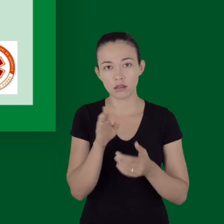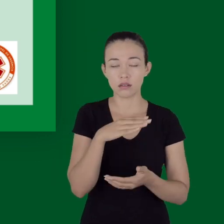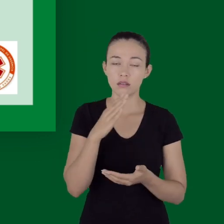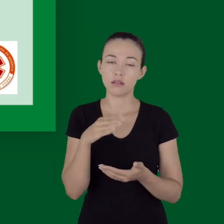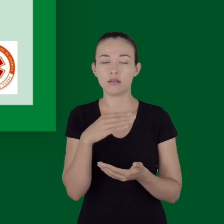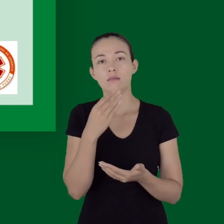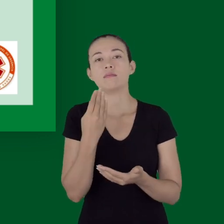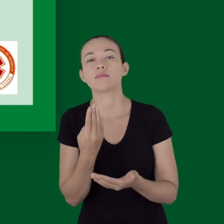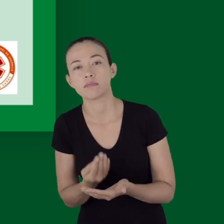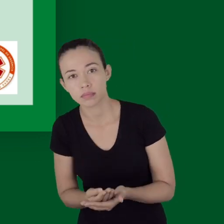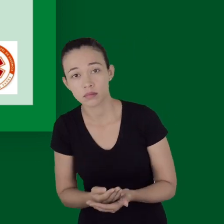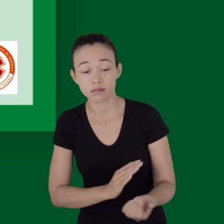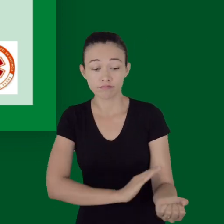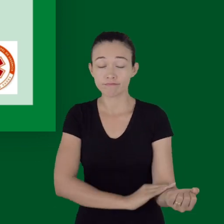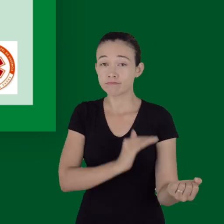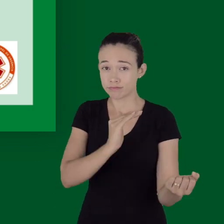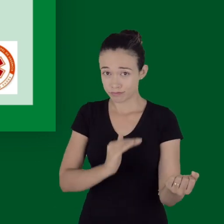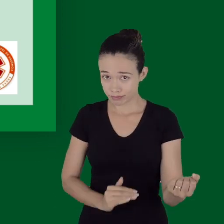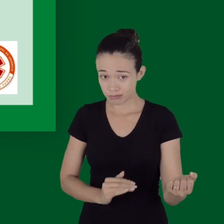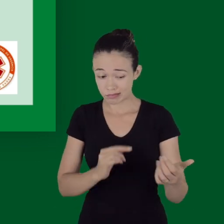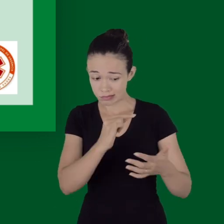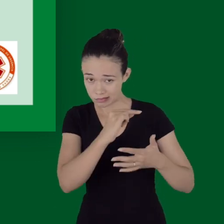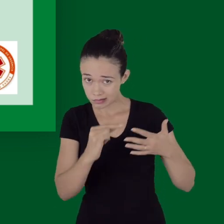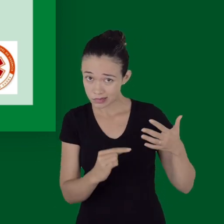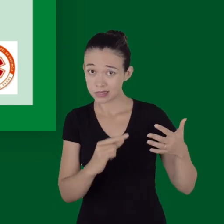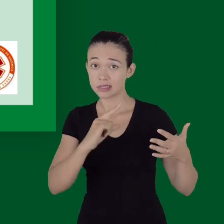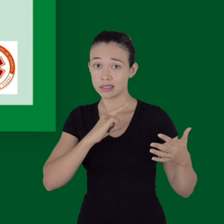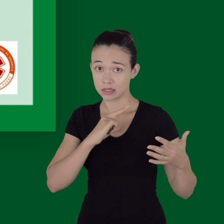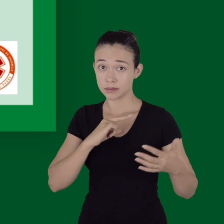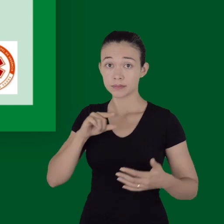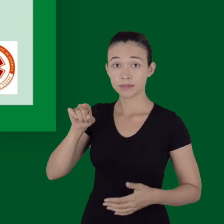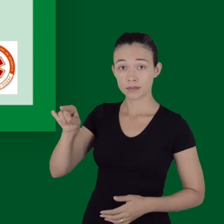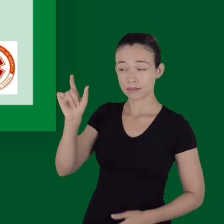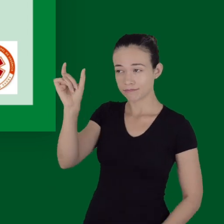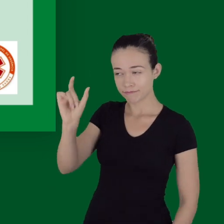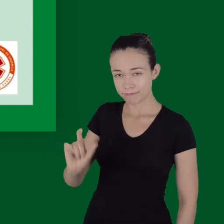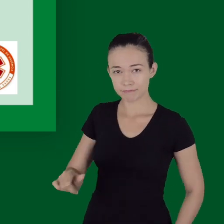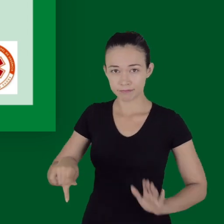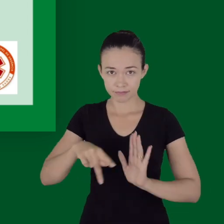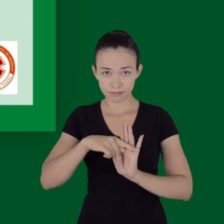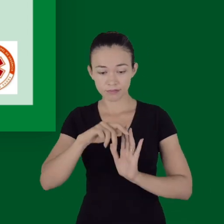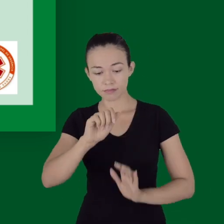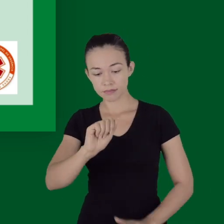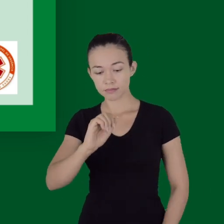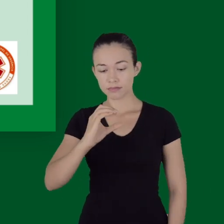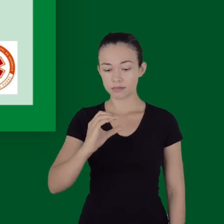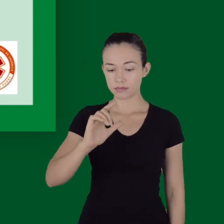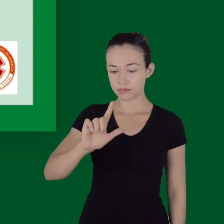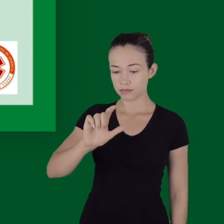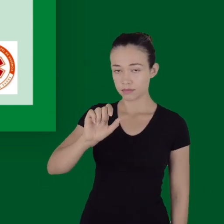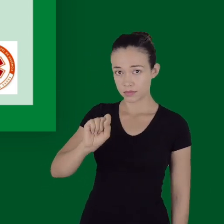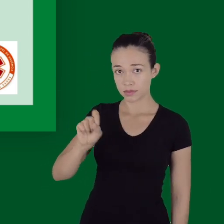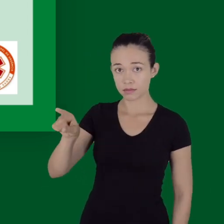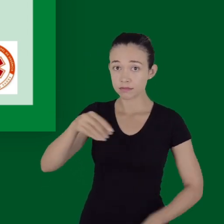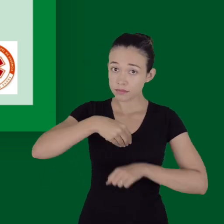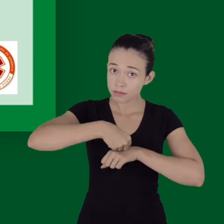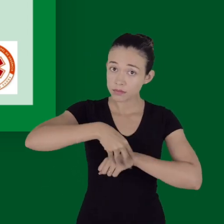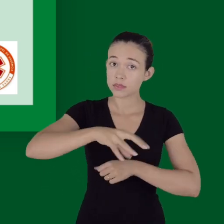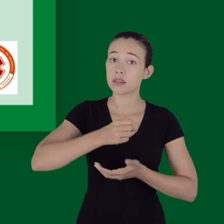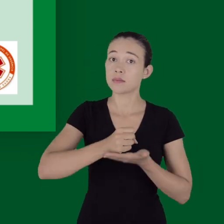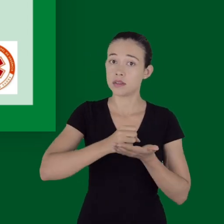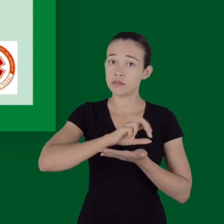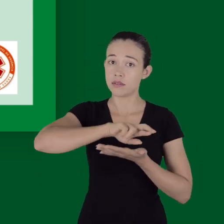diminuição da pressão arterial. Quando um desses sinais está presente, o algoritmo novo do ACLS indica a utilização de